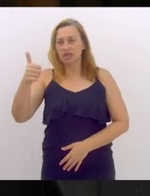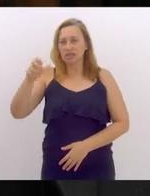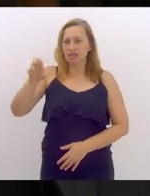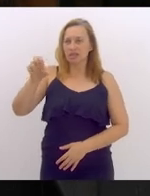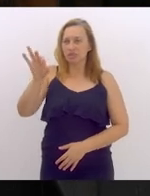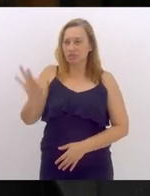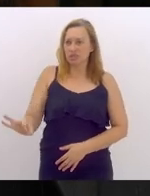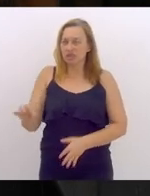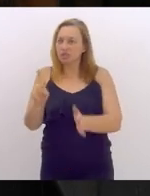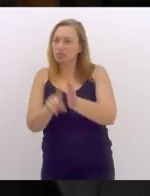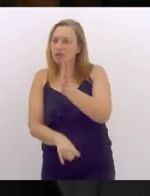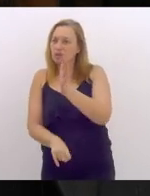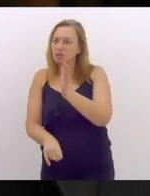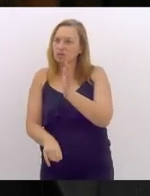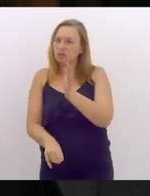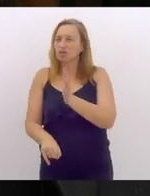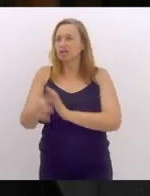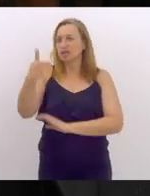menos